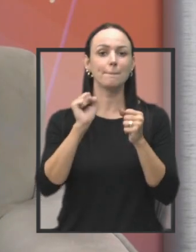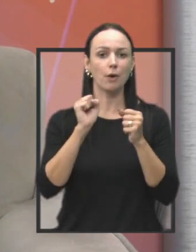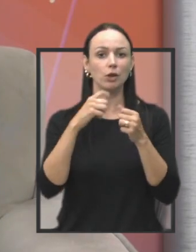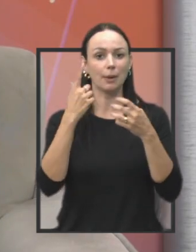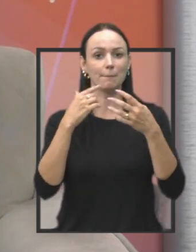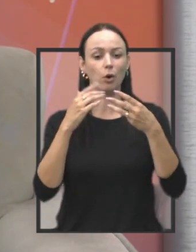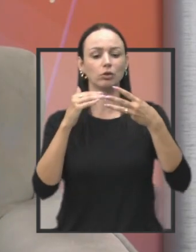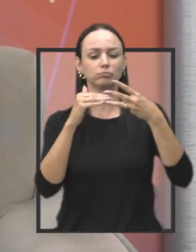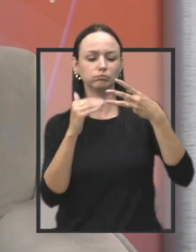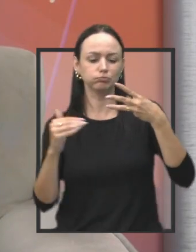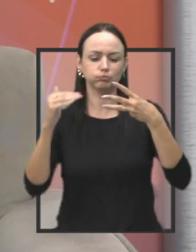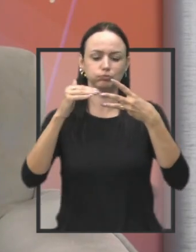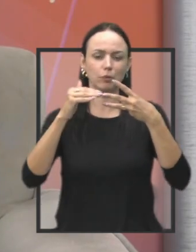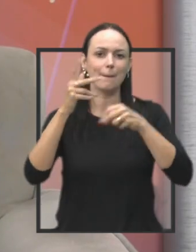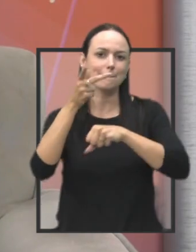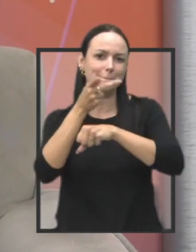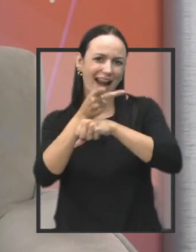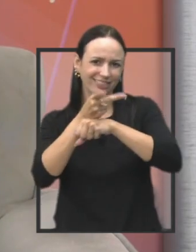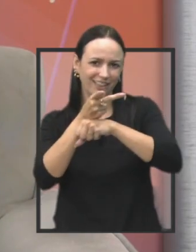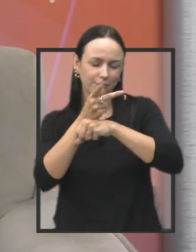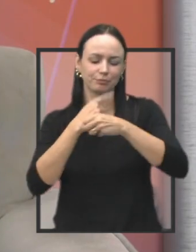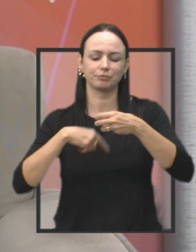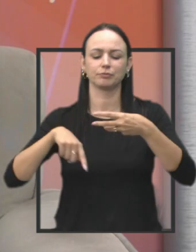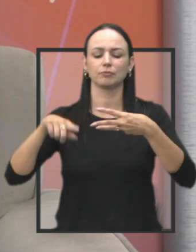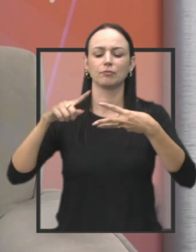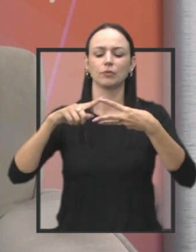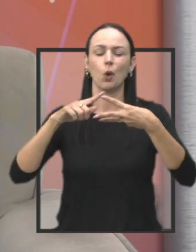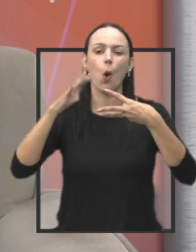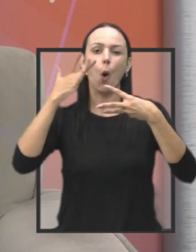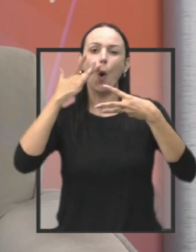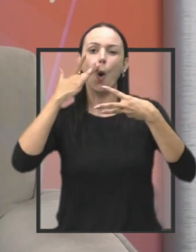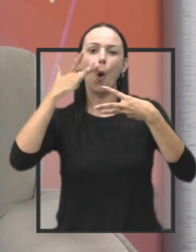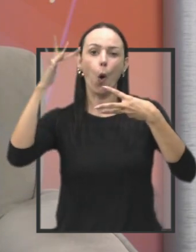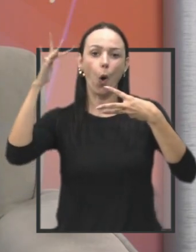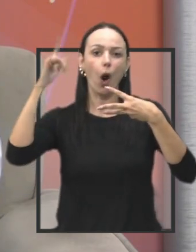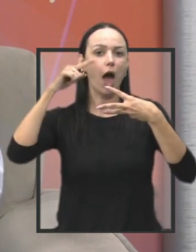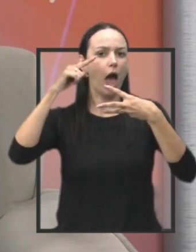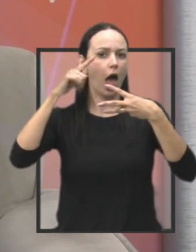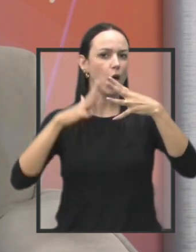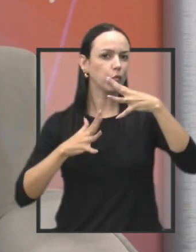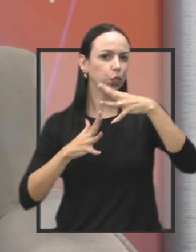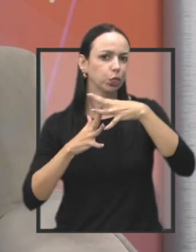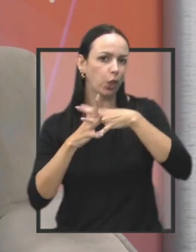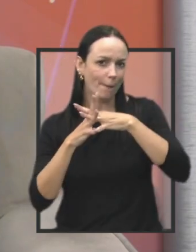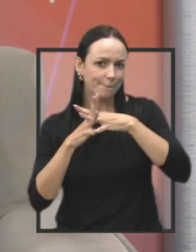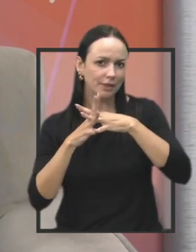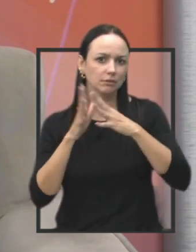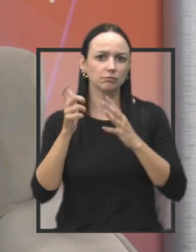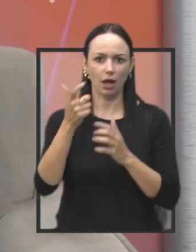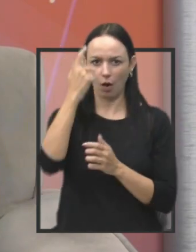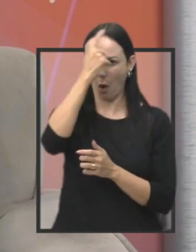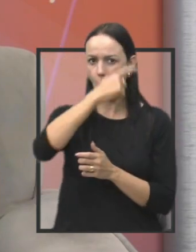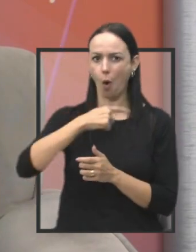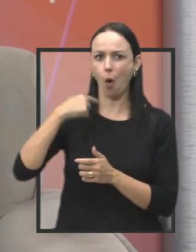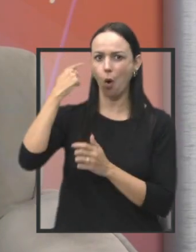prata ou nível ouro, que é o top, vamos dizer assim, que é através do reconhecimento facial. Então,